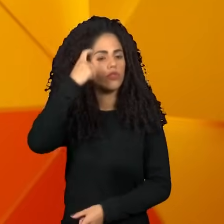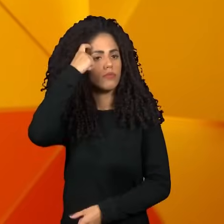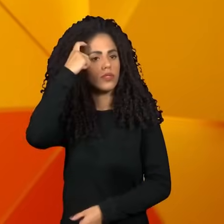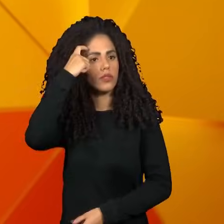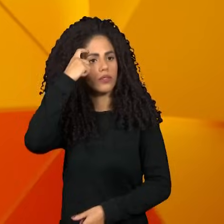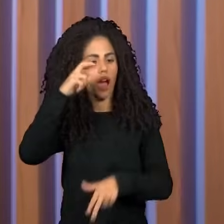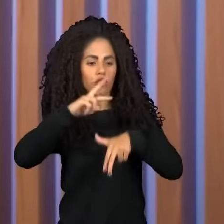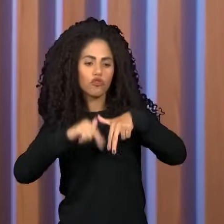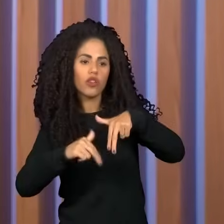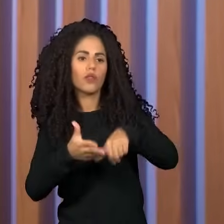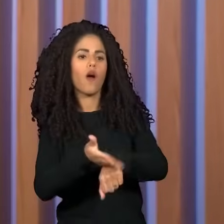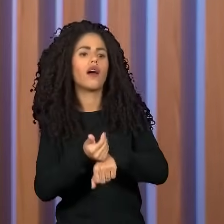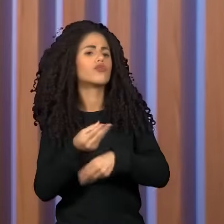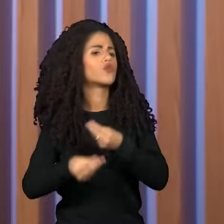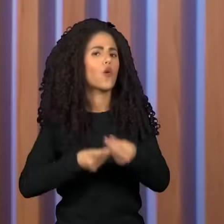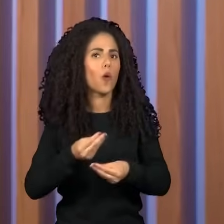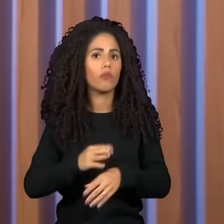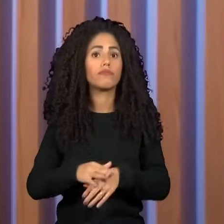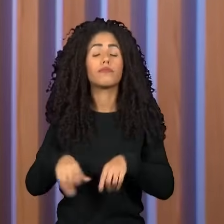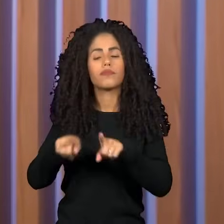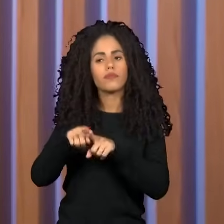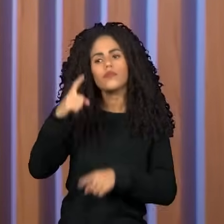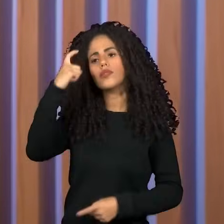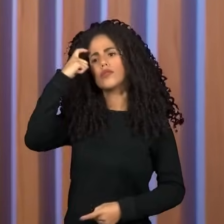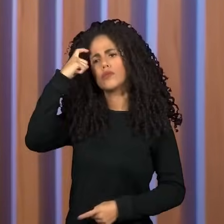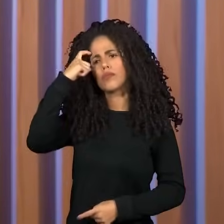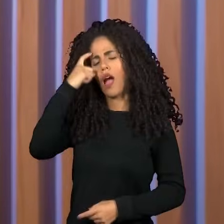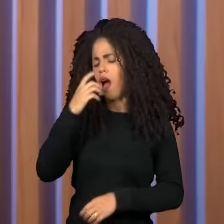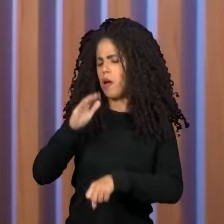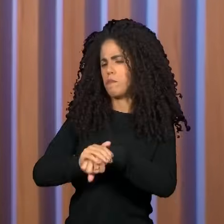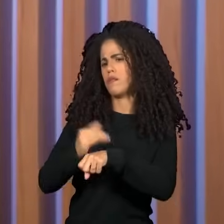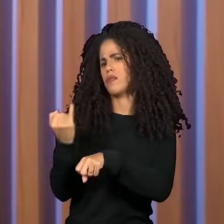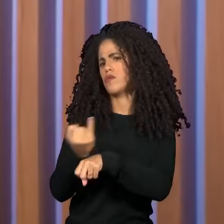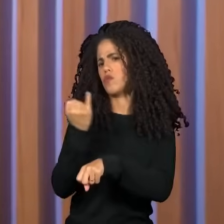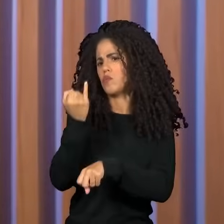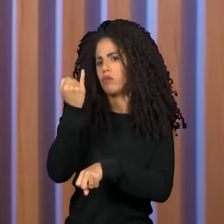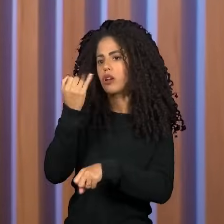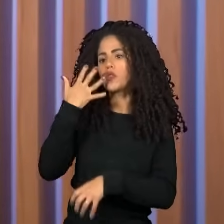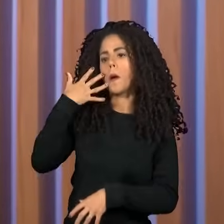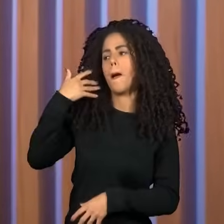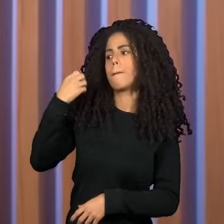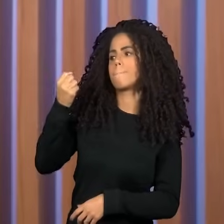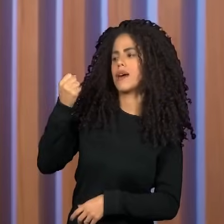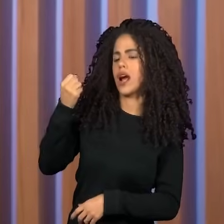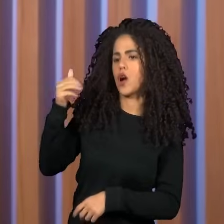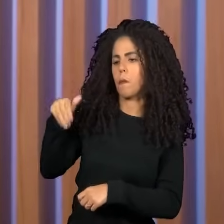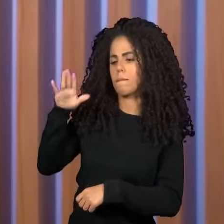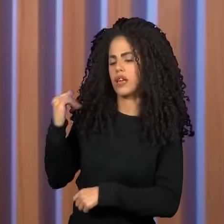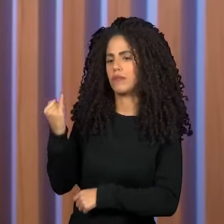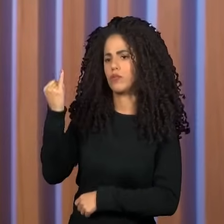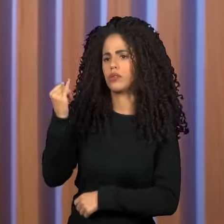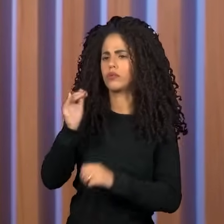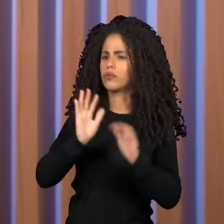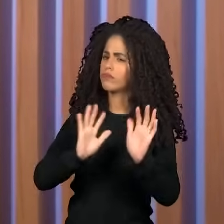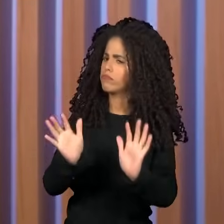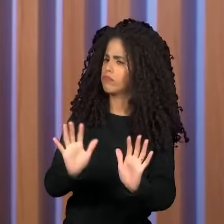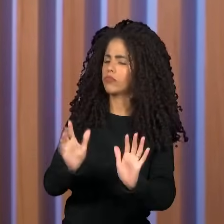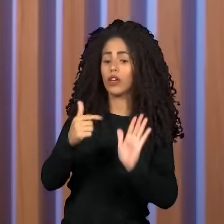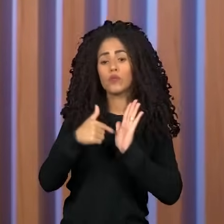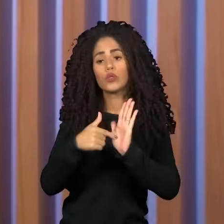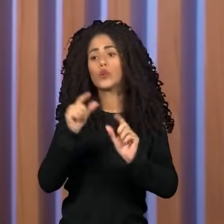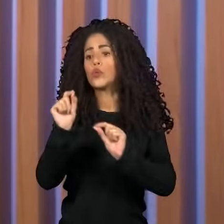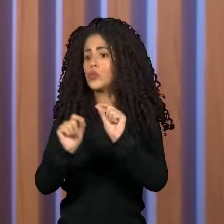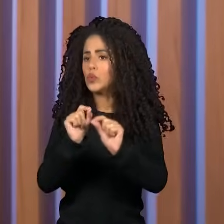gênero. E pensar brancogamia não é que a gente está dando importância para o branco e a branquitude de novo. Na verdade, a gente está trazendo para a cena algo